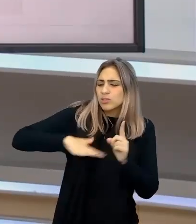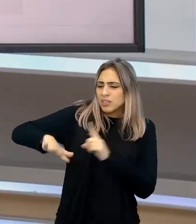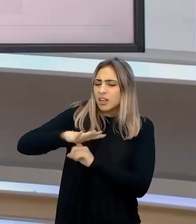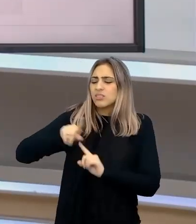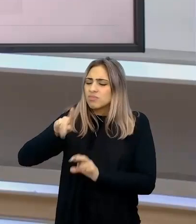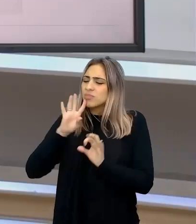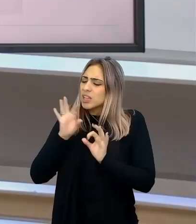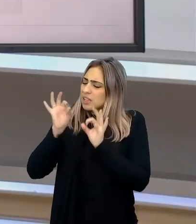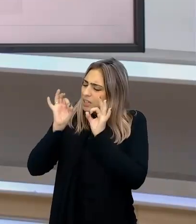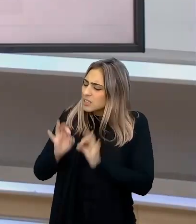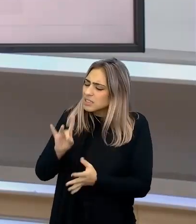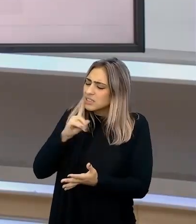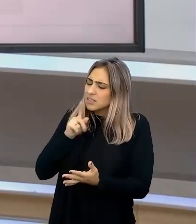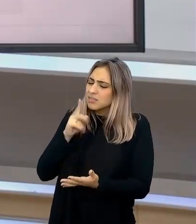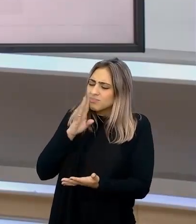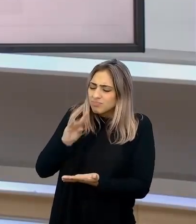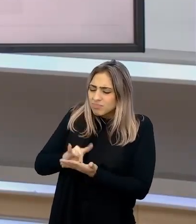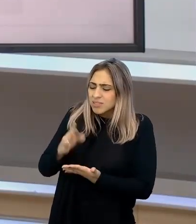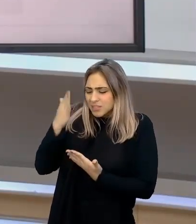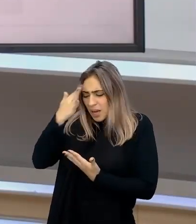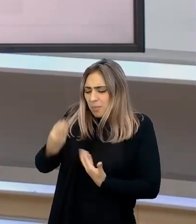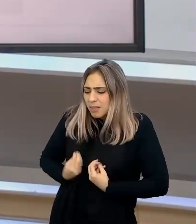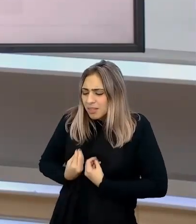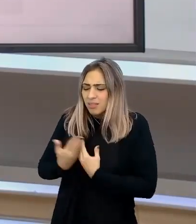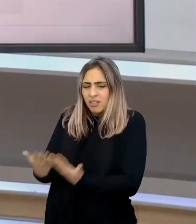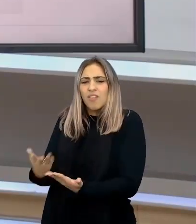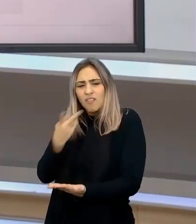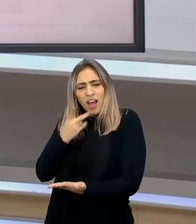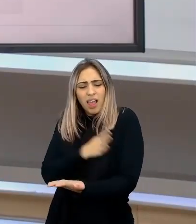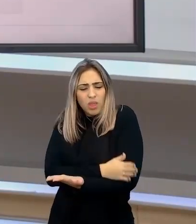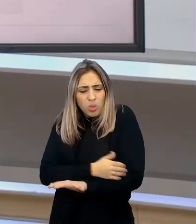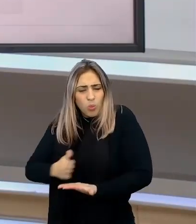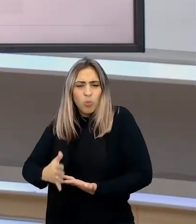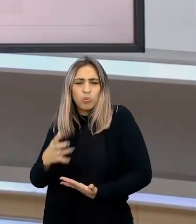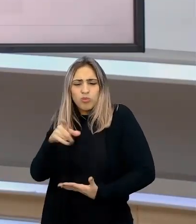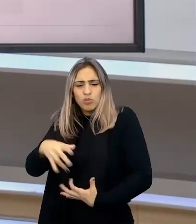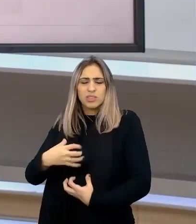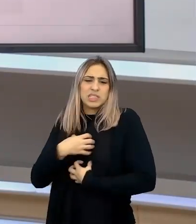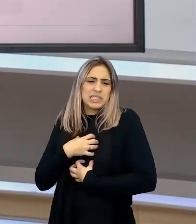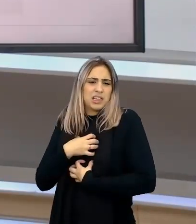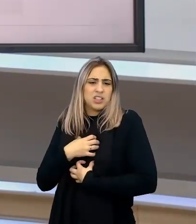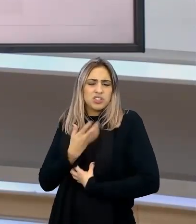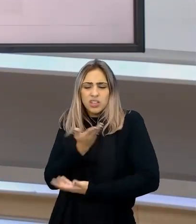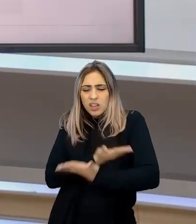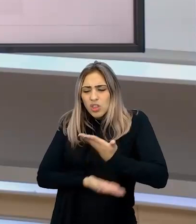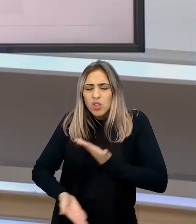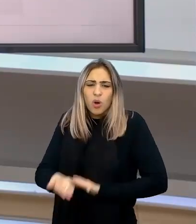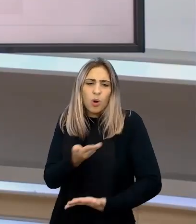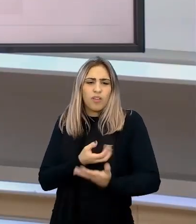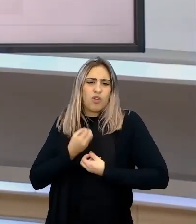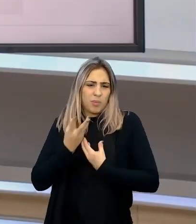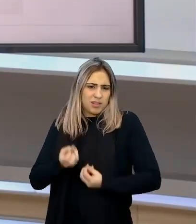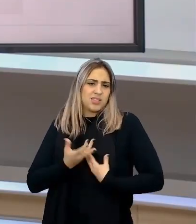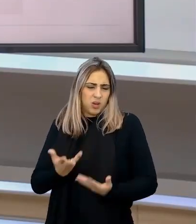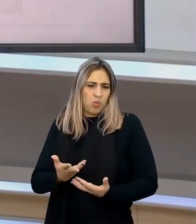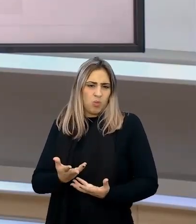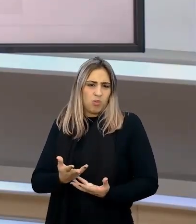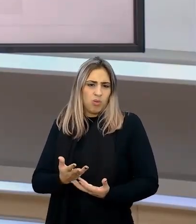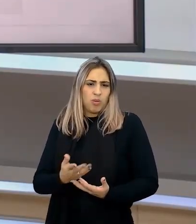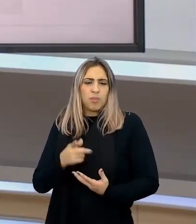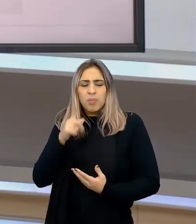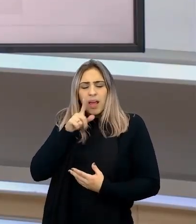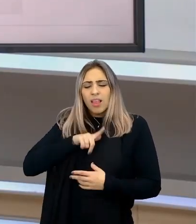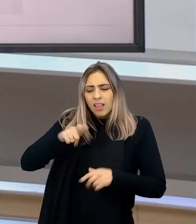Seja honesto. Fala que você também passou por um processo, para outra pessoa sentir que ela tem sim a oportunidade de